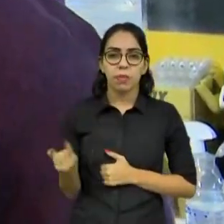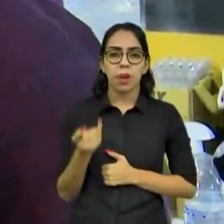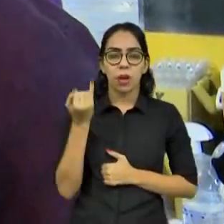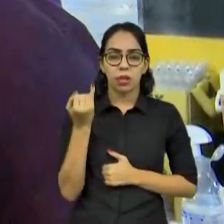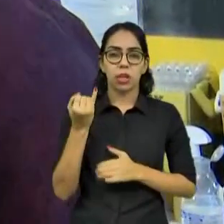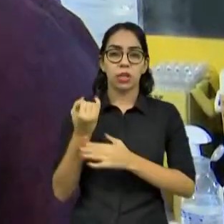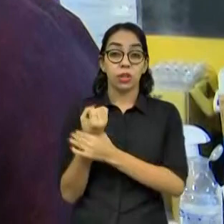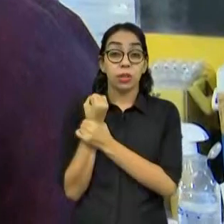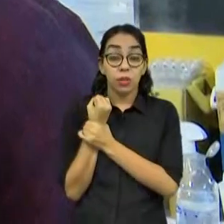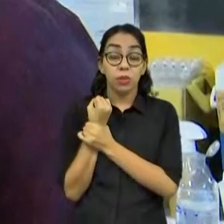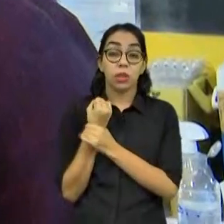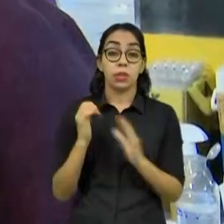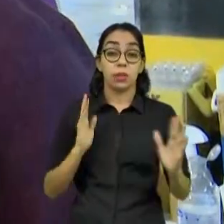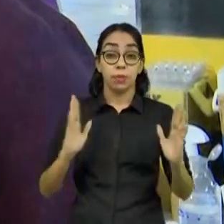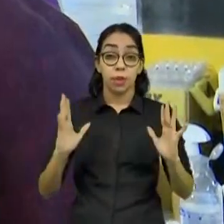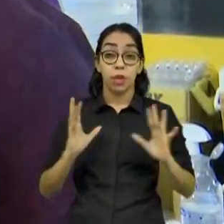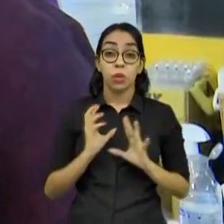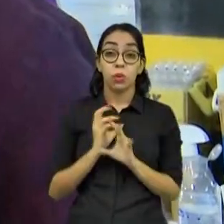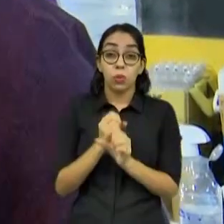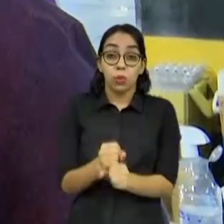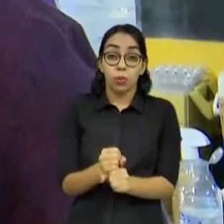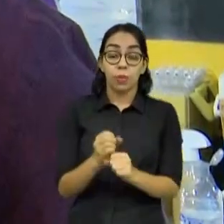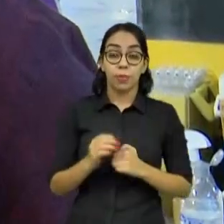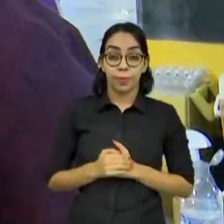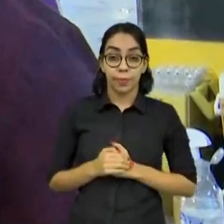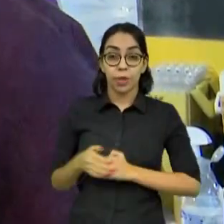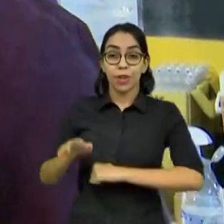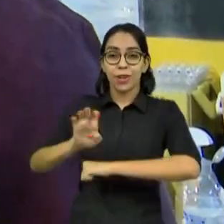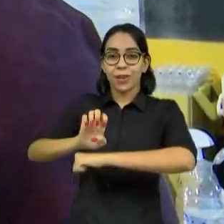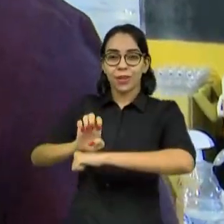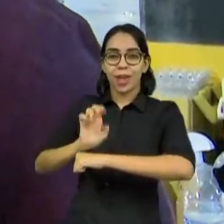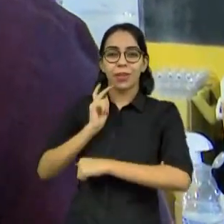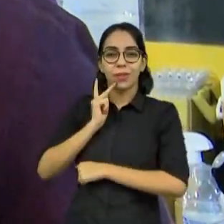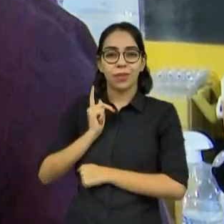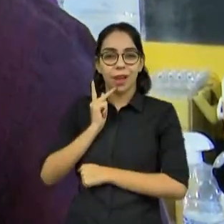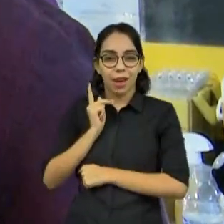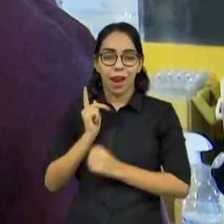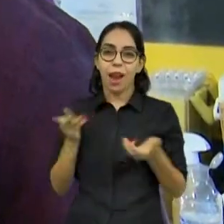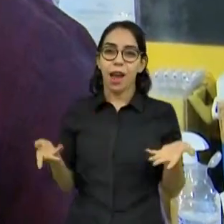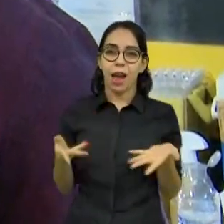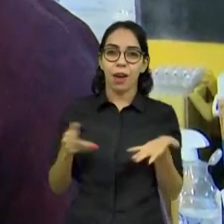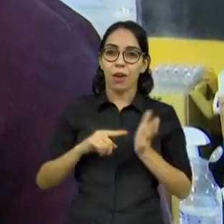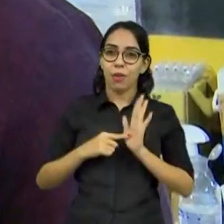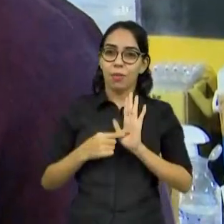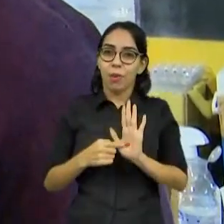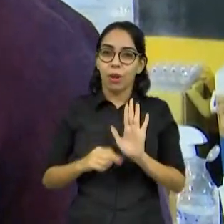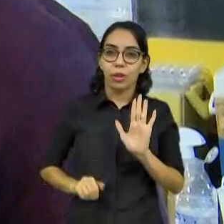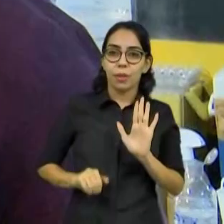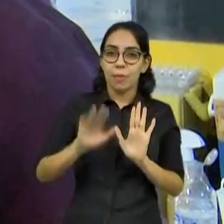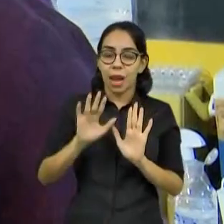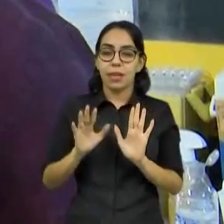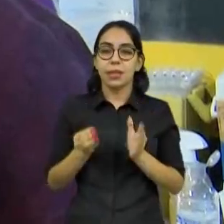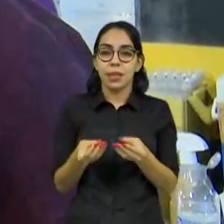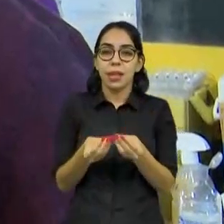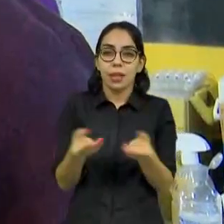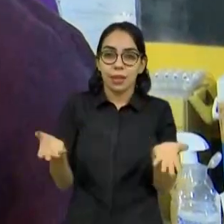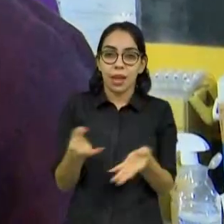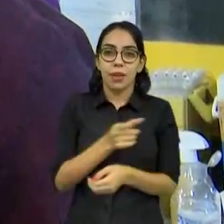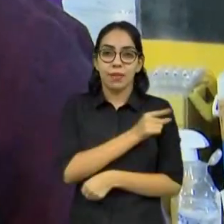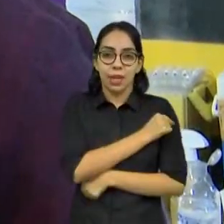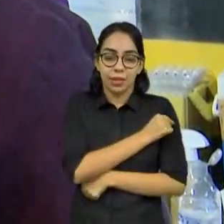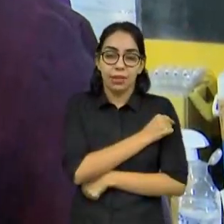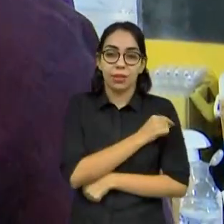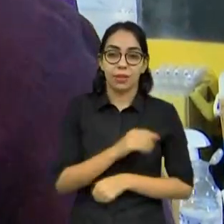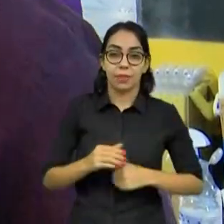ciclo vacinal. E o Ceará está se destacando, né, entre os estados que mais vacina. Importante não perder a oportunidade. Aqui não peguei